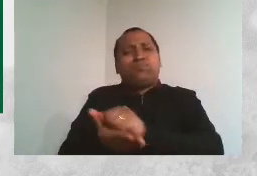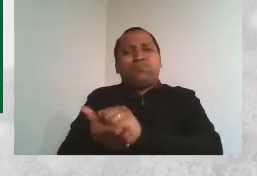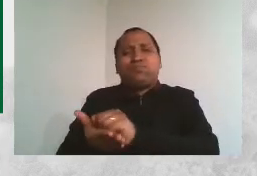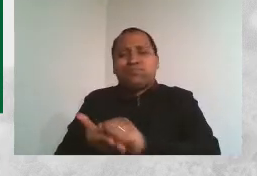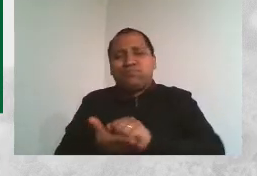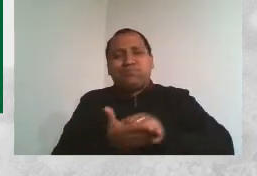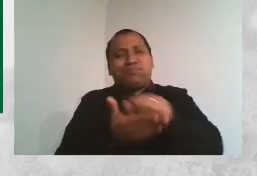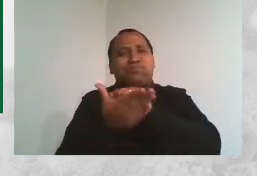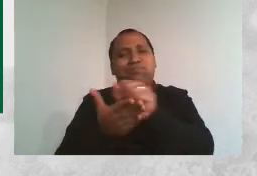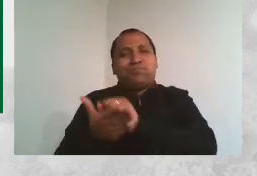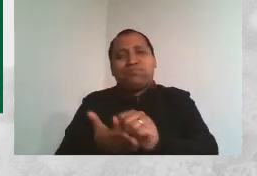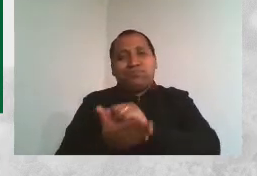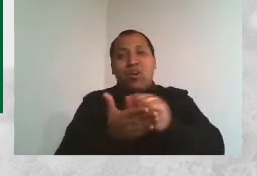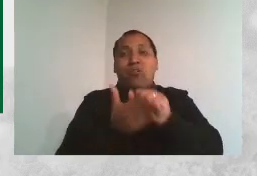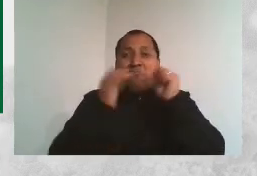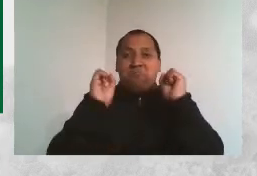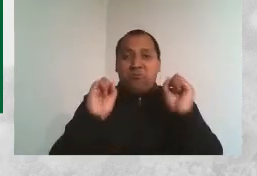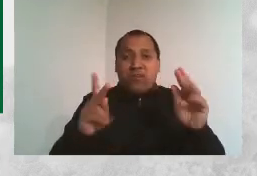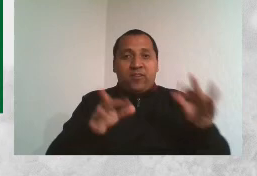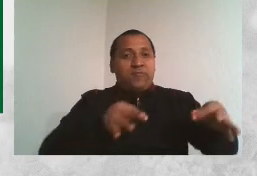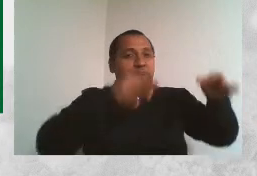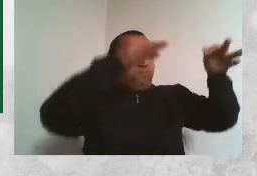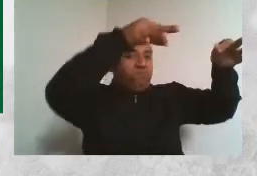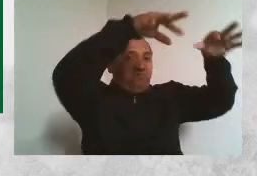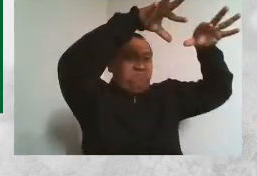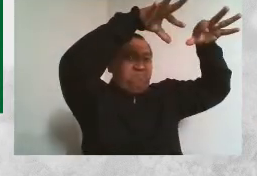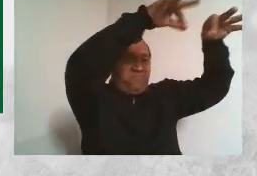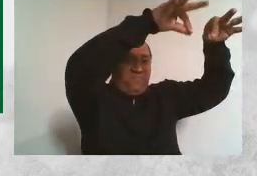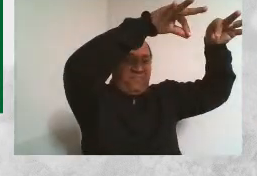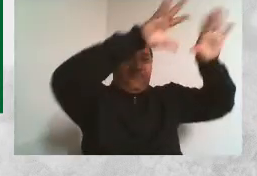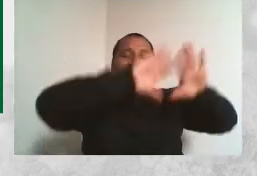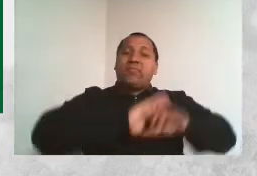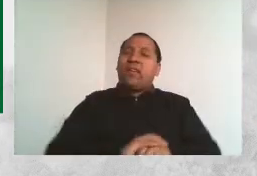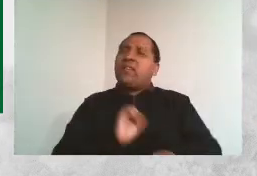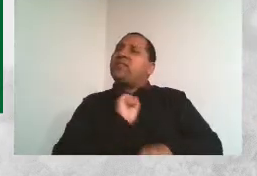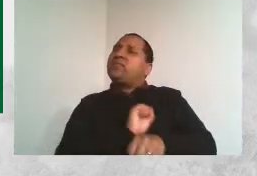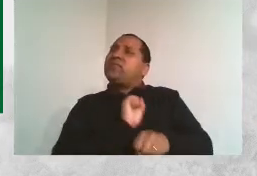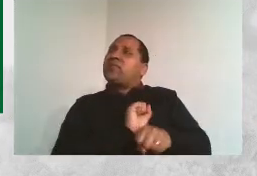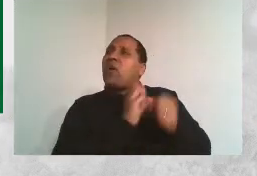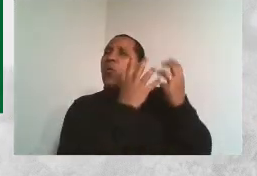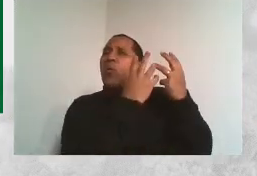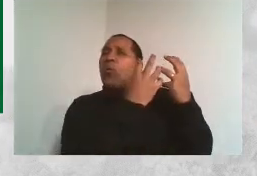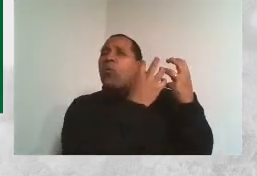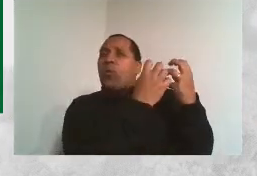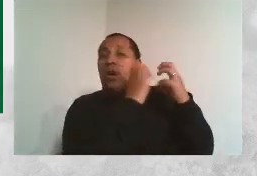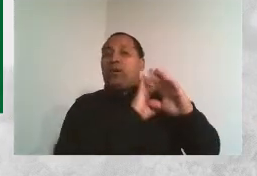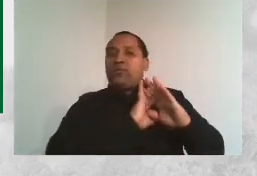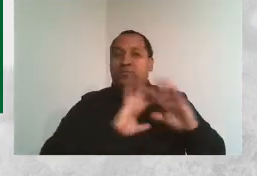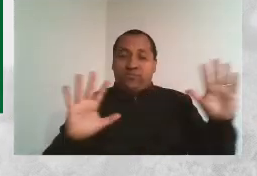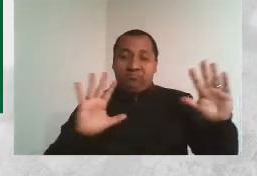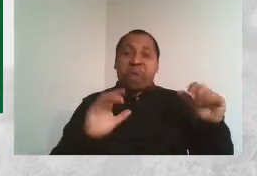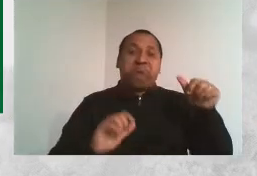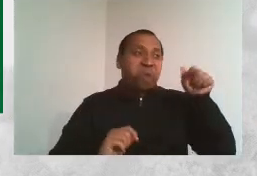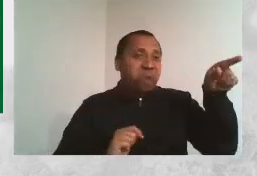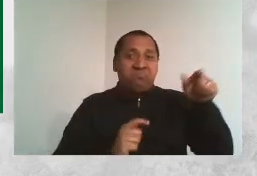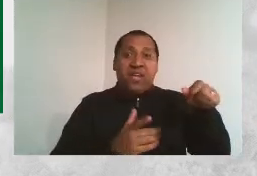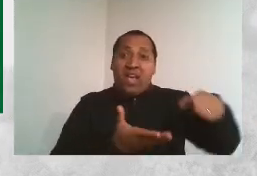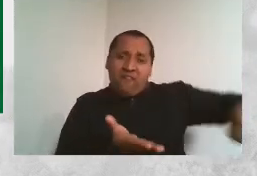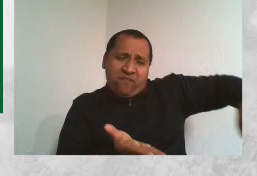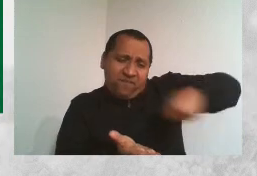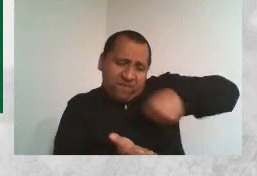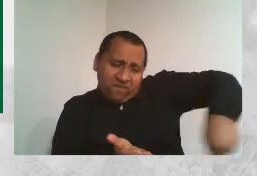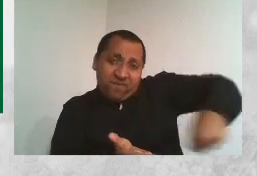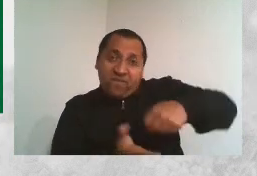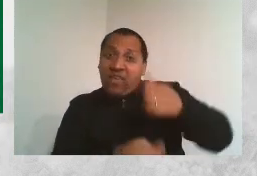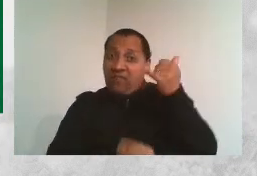isso, coloco ela para secar, deixo ela secar completamente, passo ela com o ferro e boto de